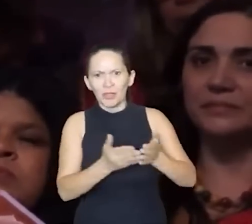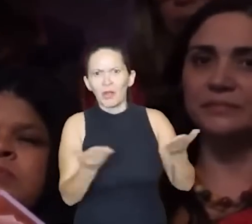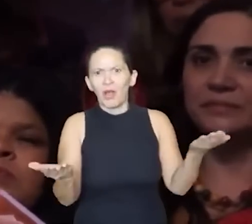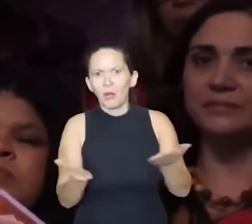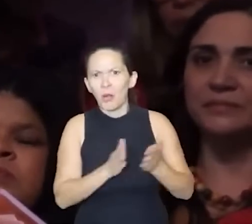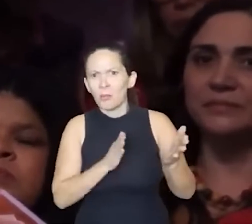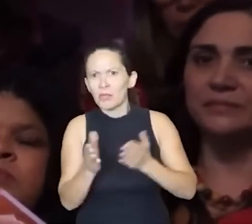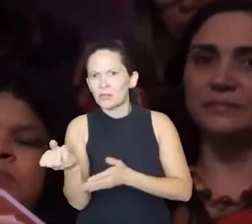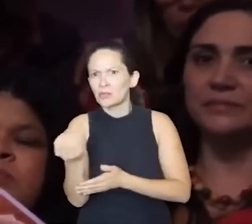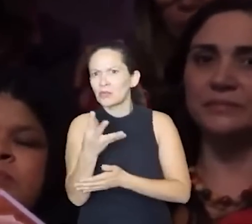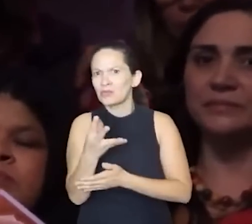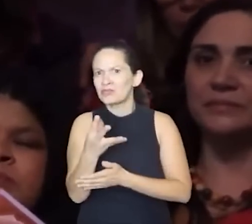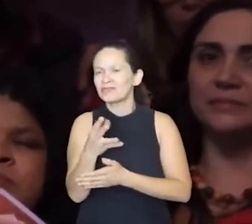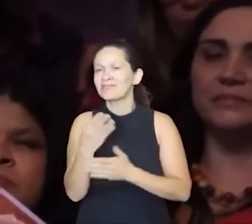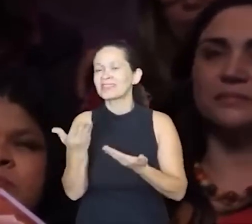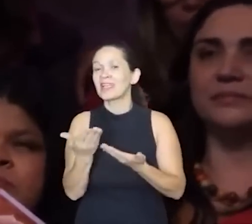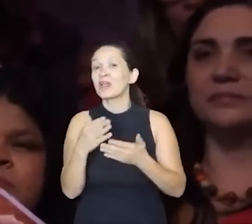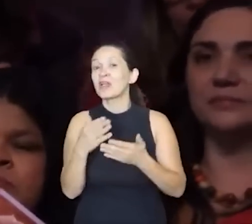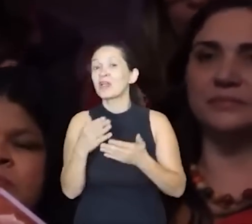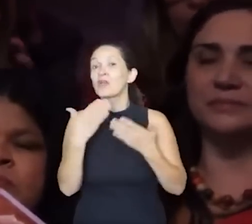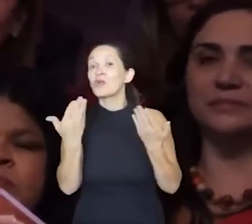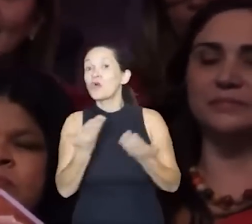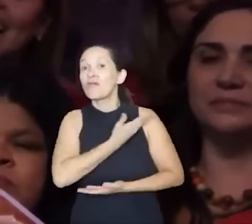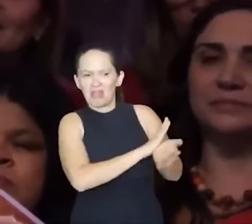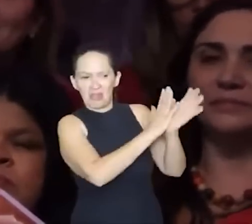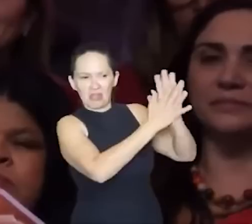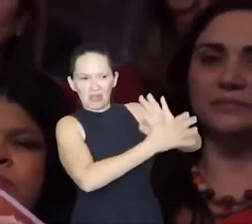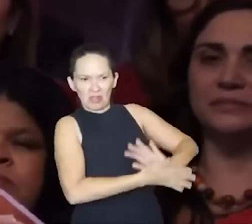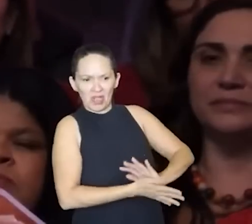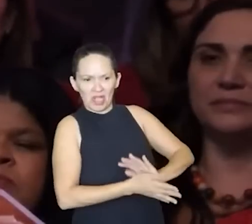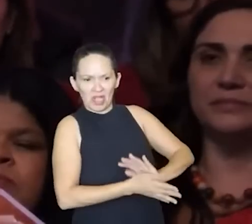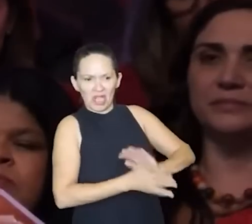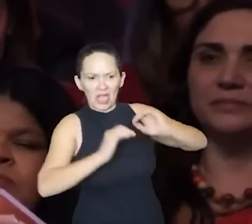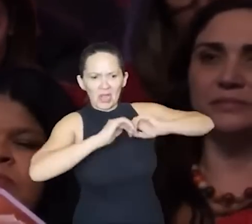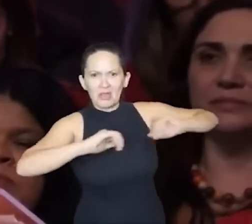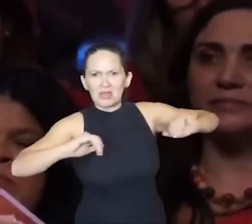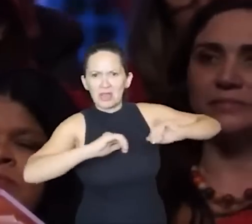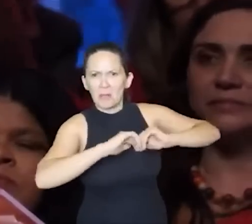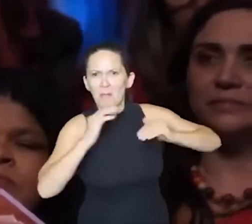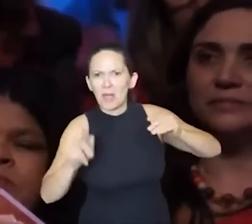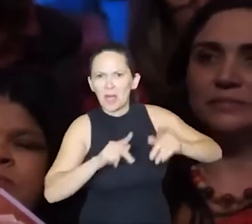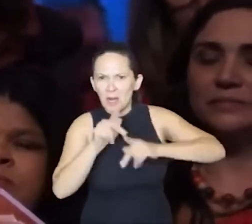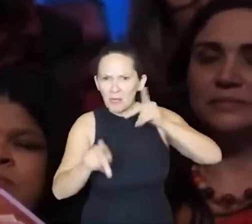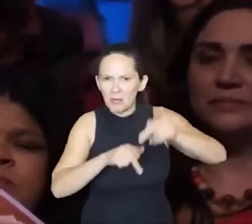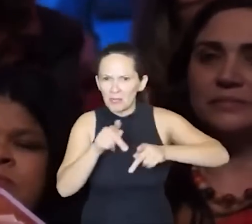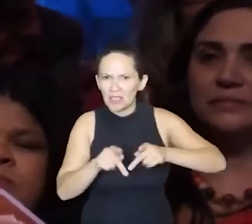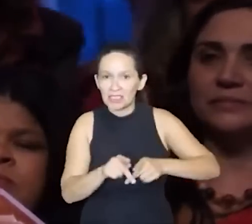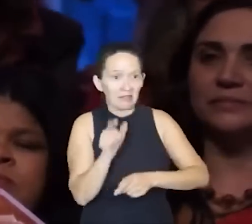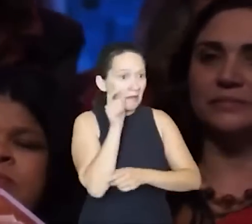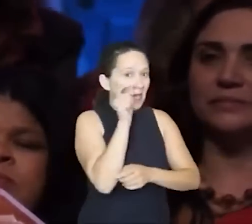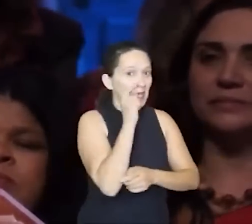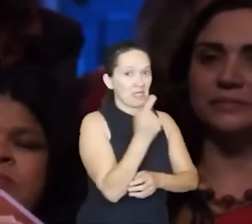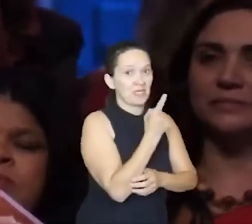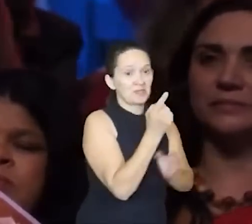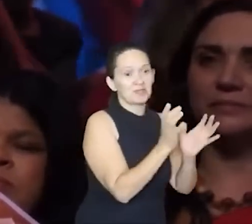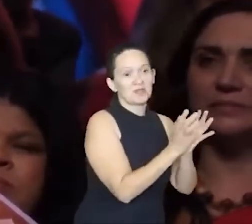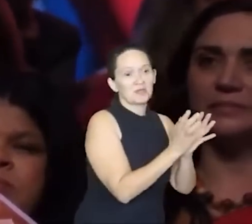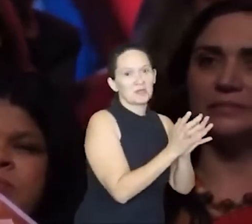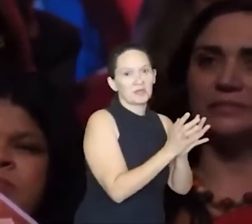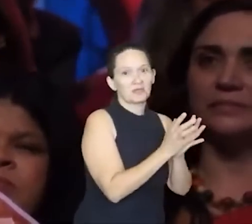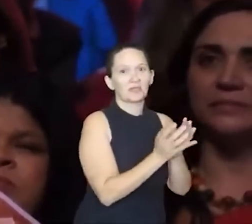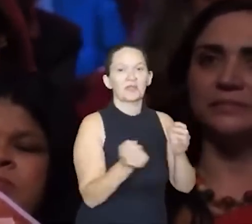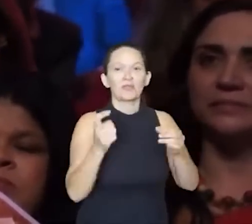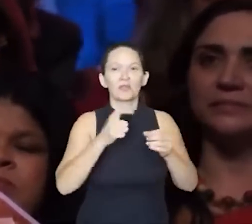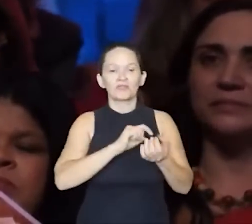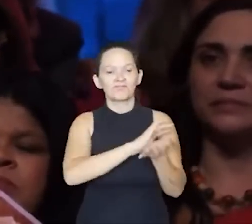modelo excludente, submisso a poderosos interesses econômicos internos e externos, voltou a oprimir